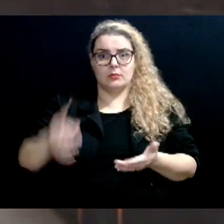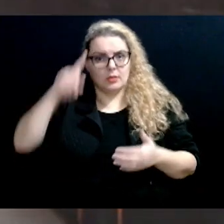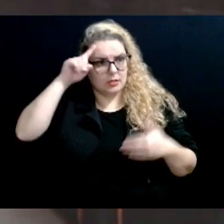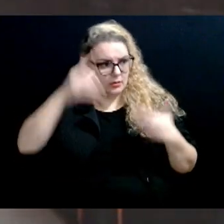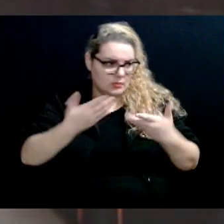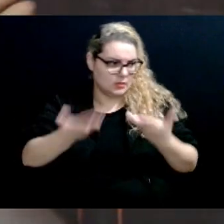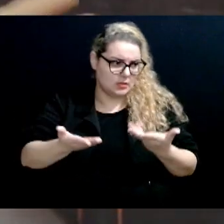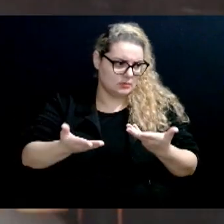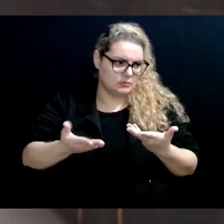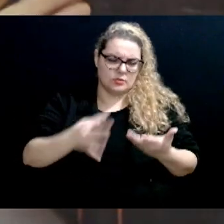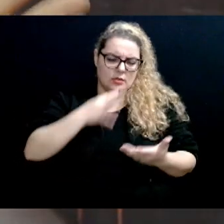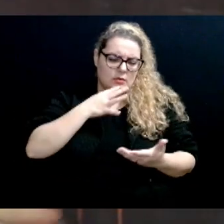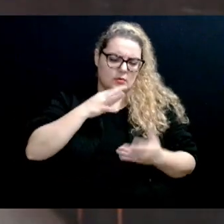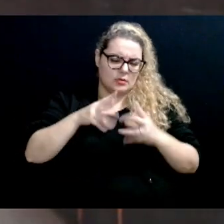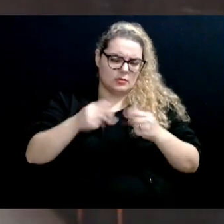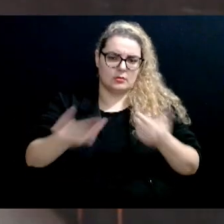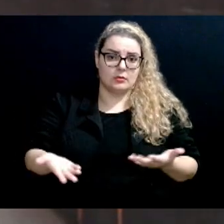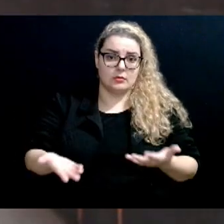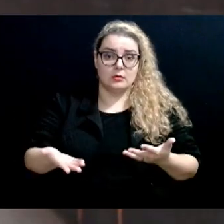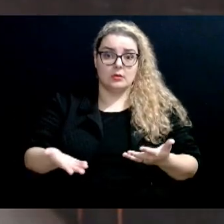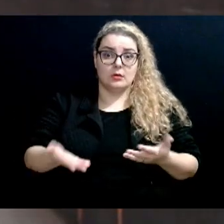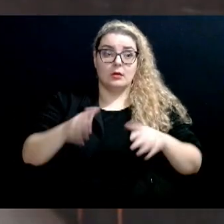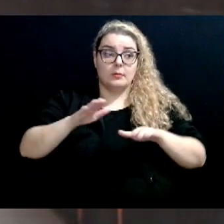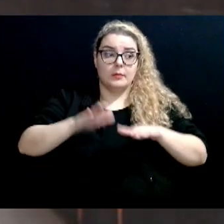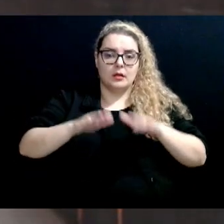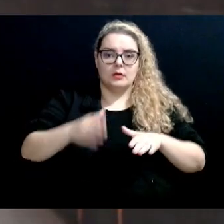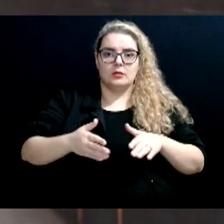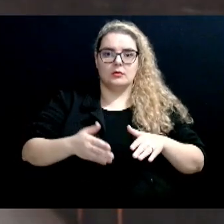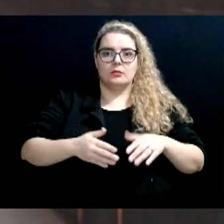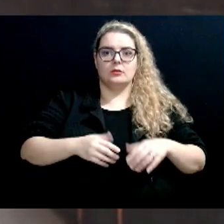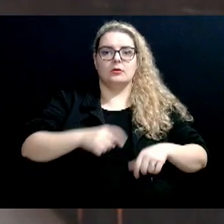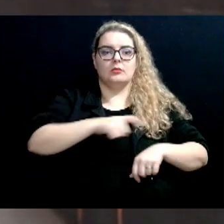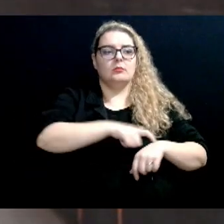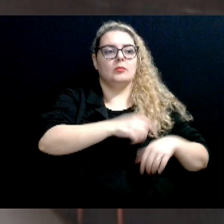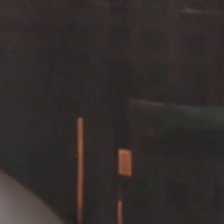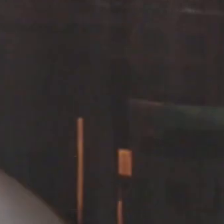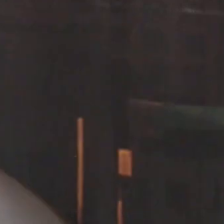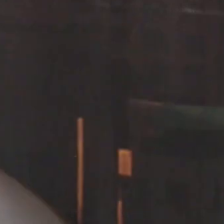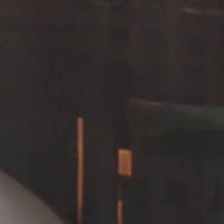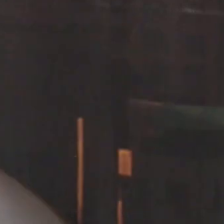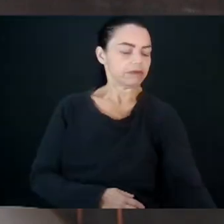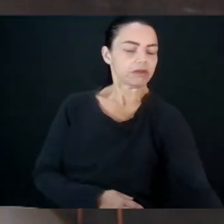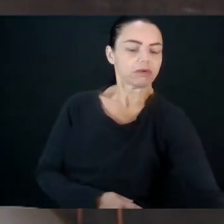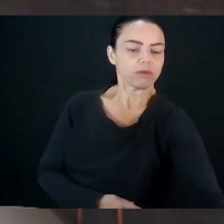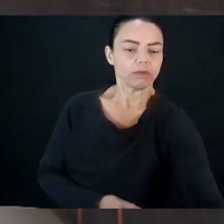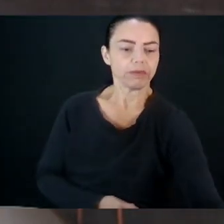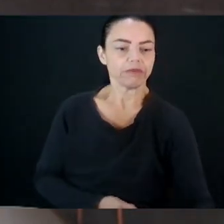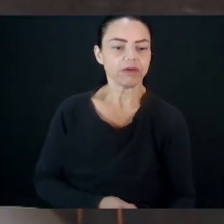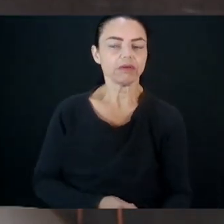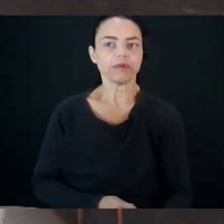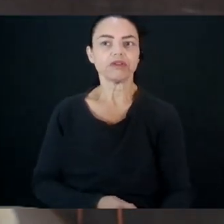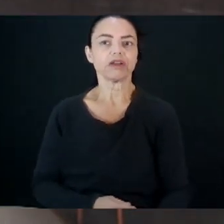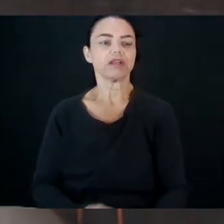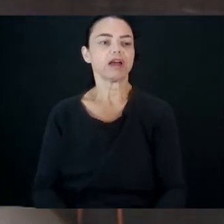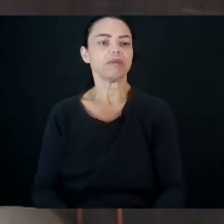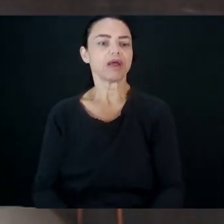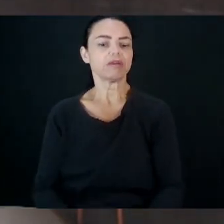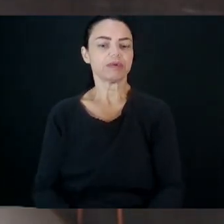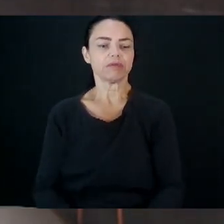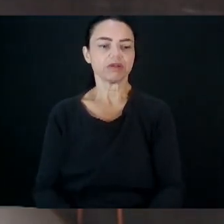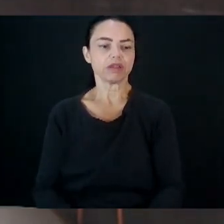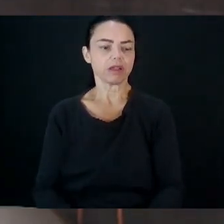com tudo. Mas, de repente, vem numa situação de tanto estresse, tá vindo, mas você não percebe, que de